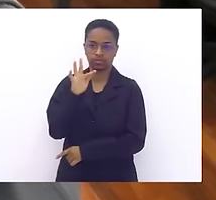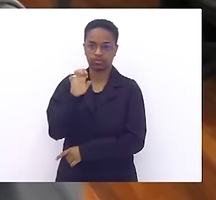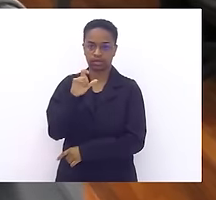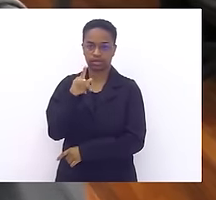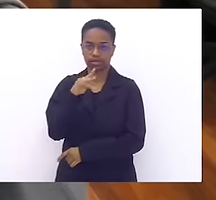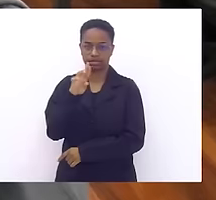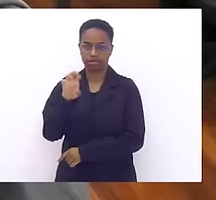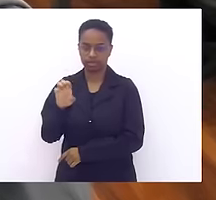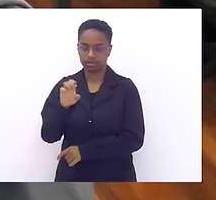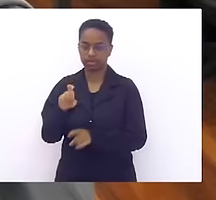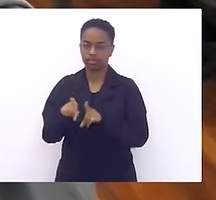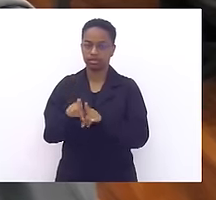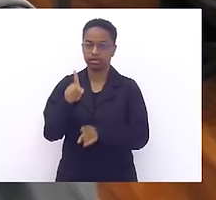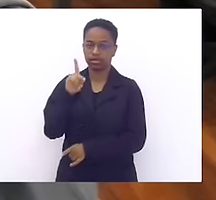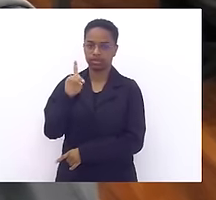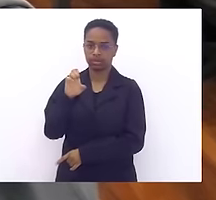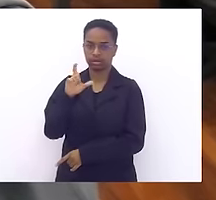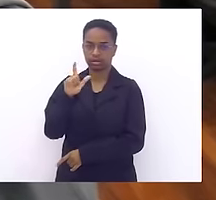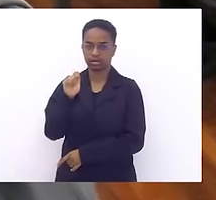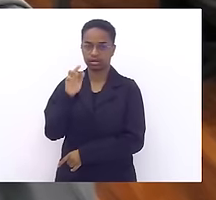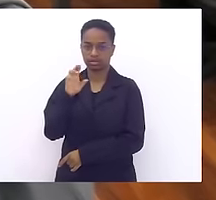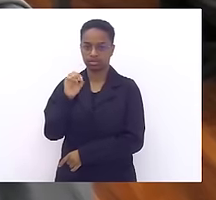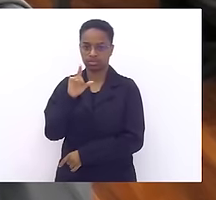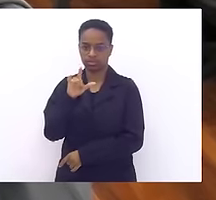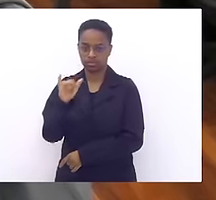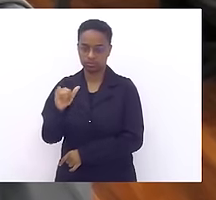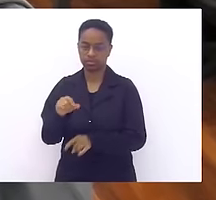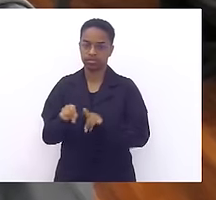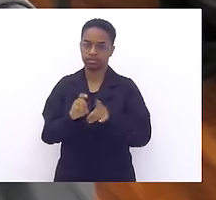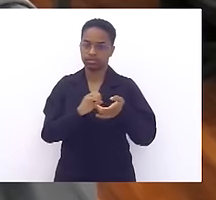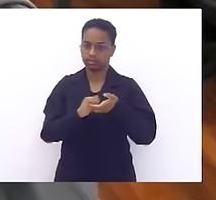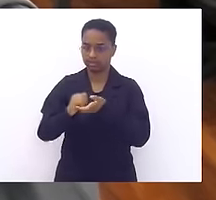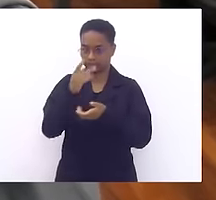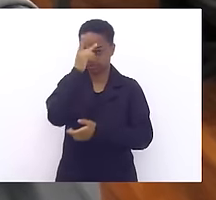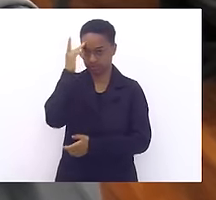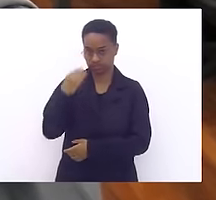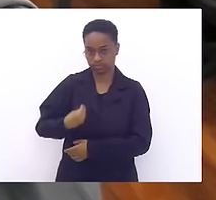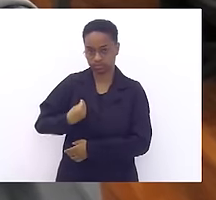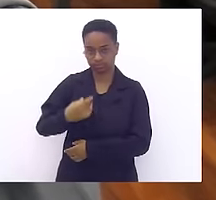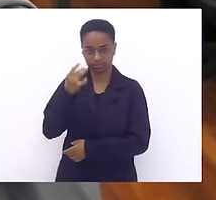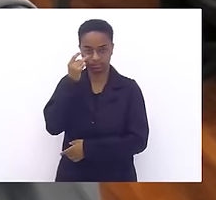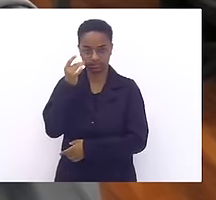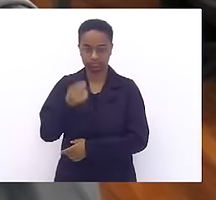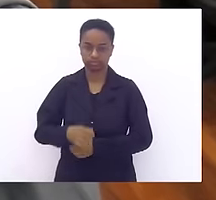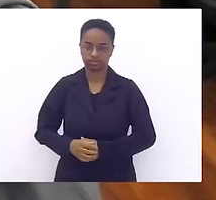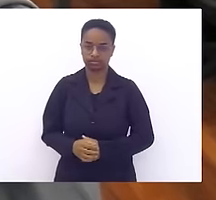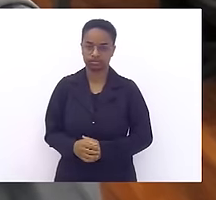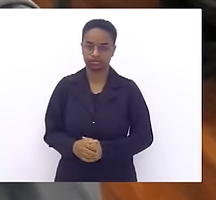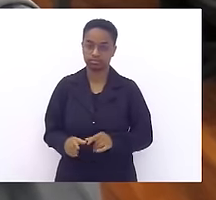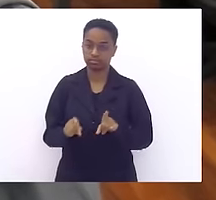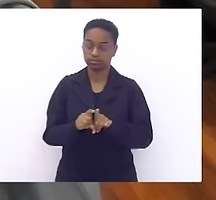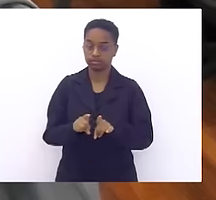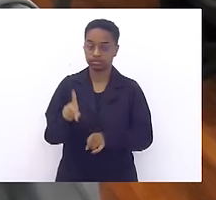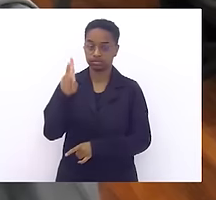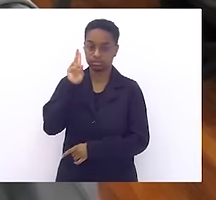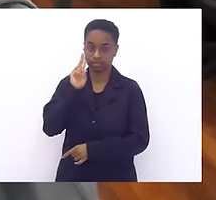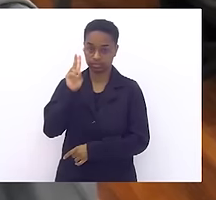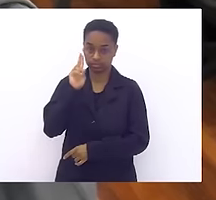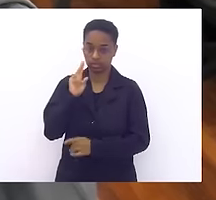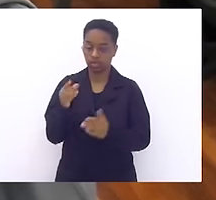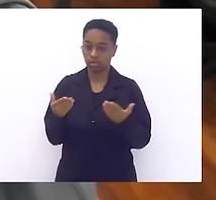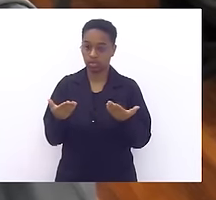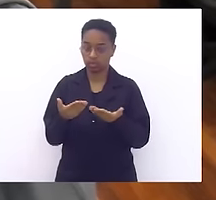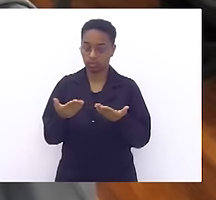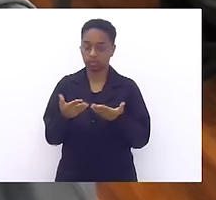Bel Deputado Guilherme dellaroni cumprimenta todos os presentes Lembrando que essa é